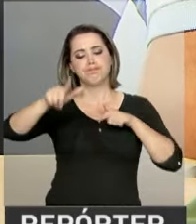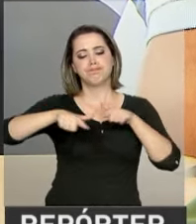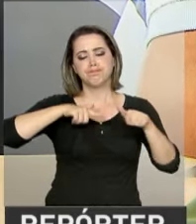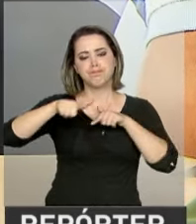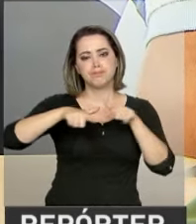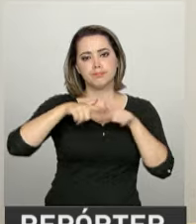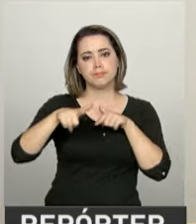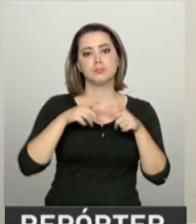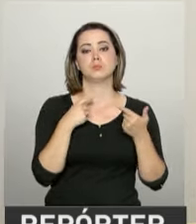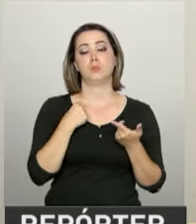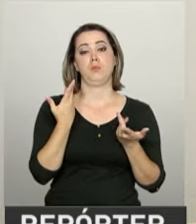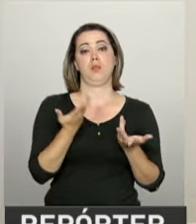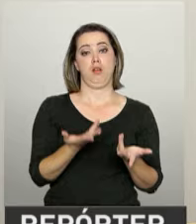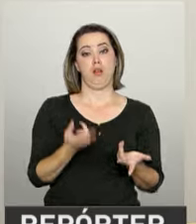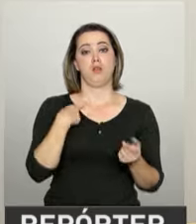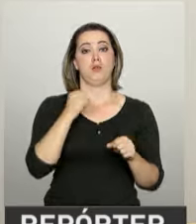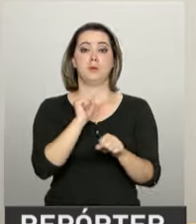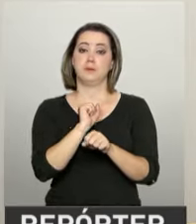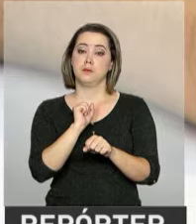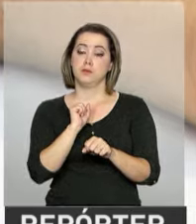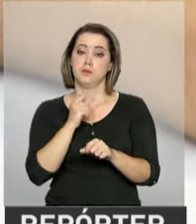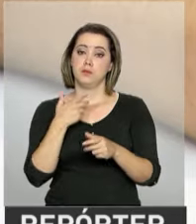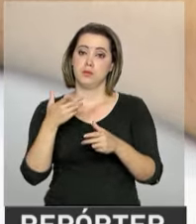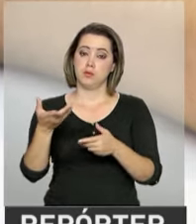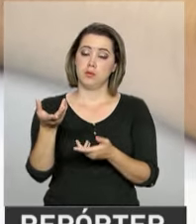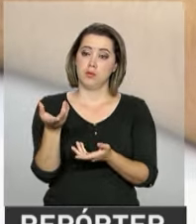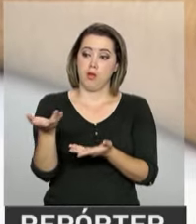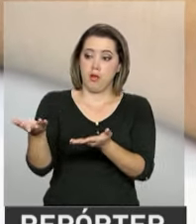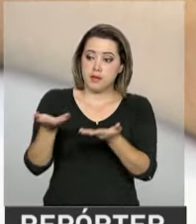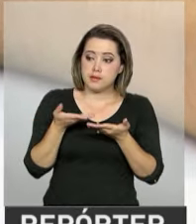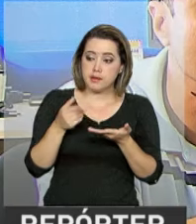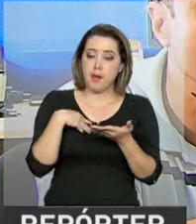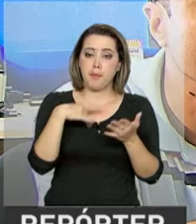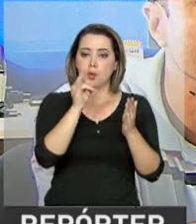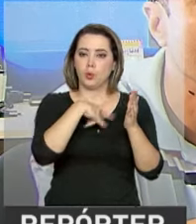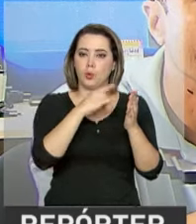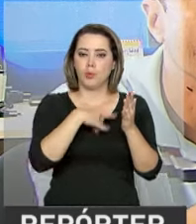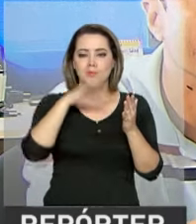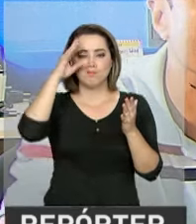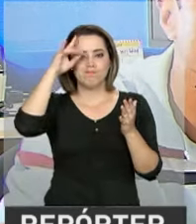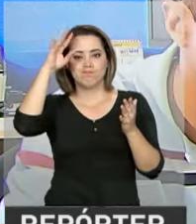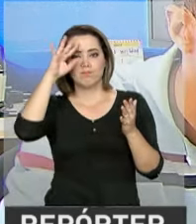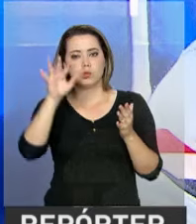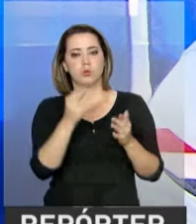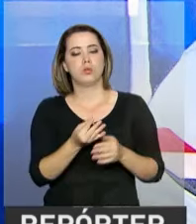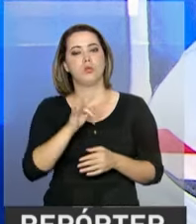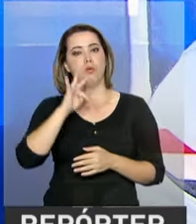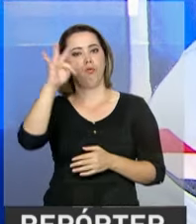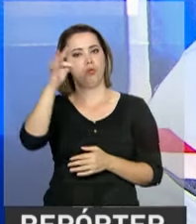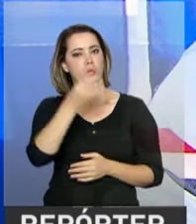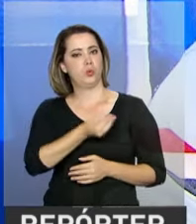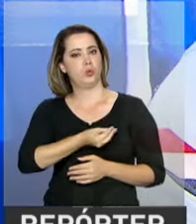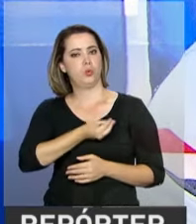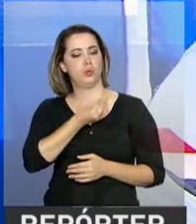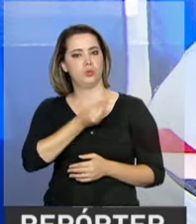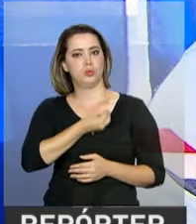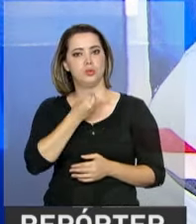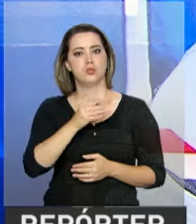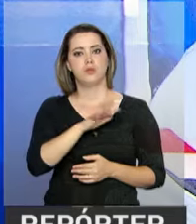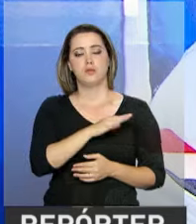de trabalho. E enquanto recebe ou registra documentos, ele sonha com um futuro melhor. Eu quero estudar, eu